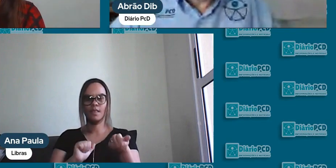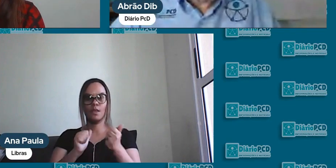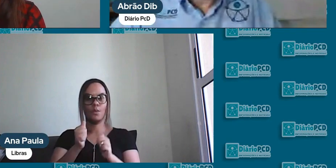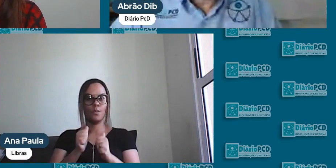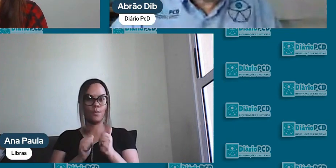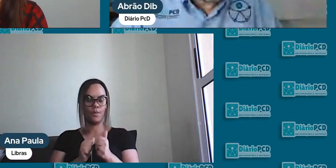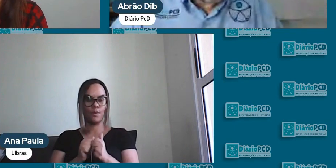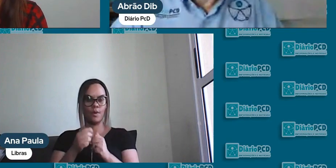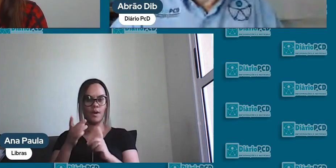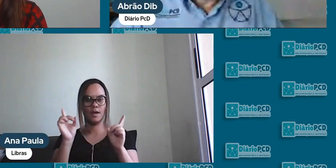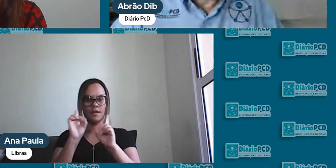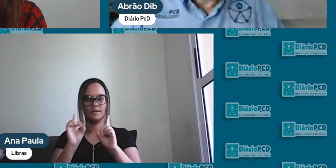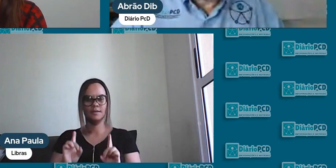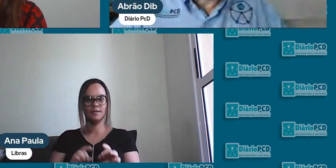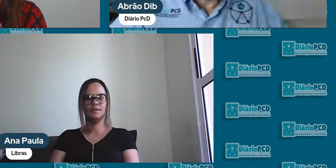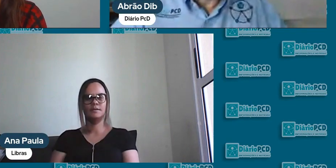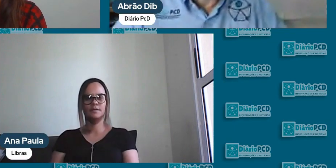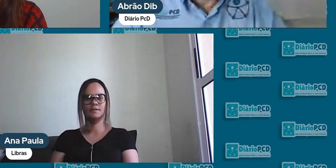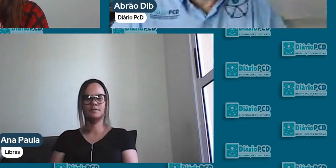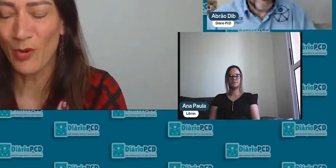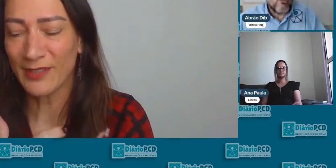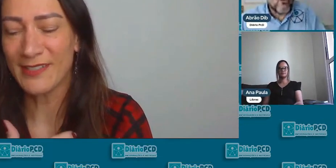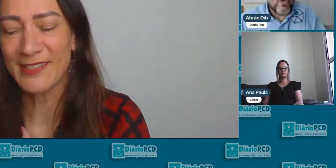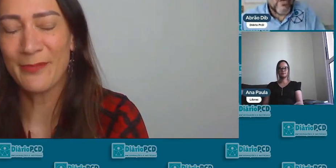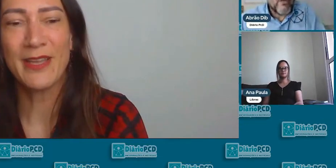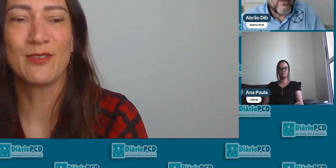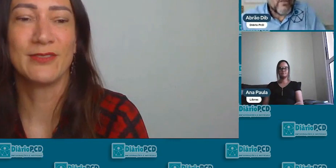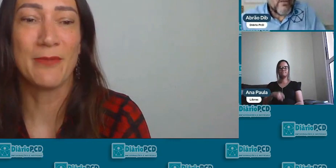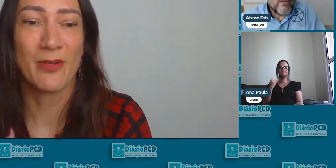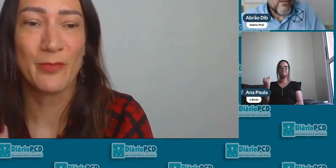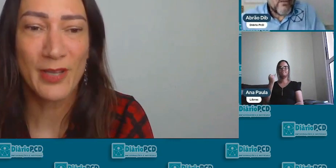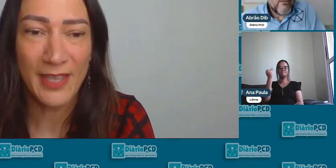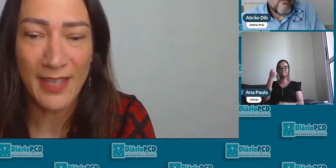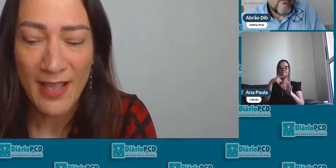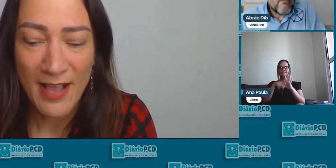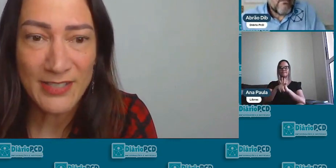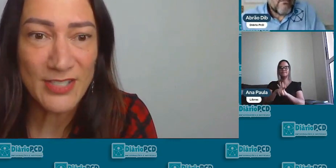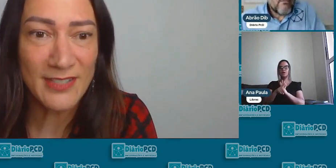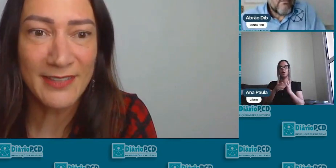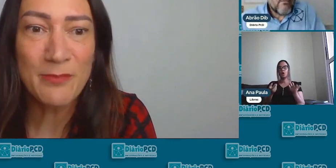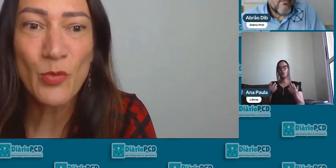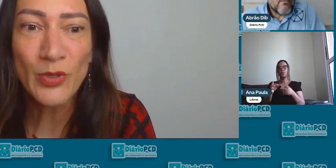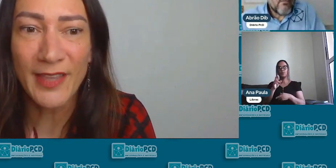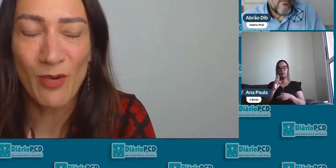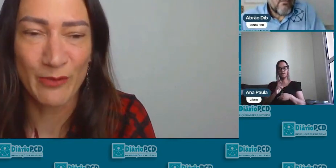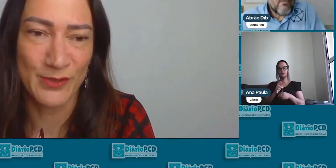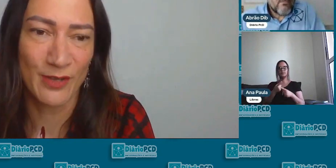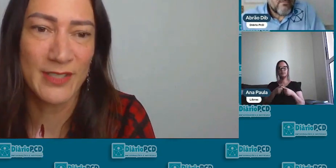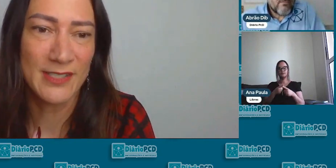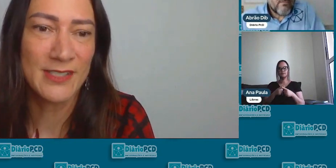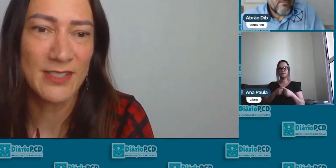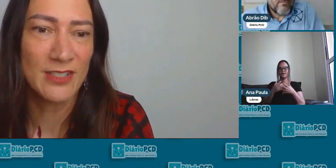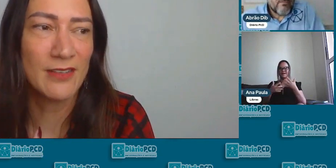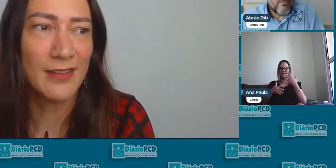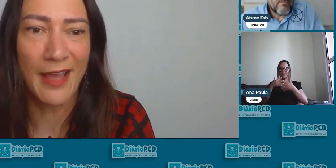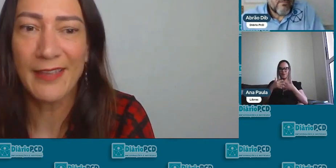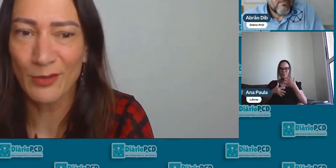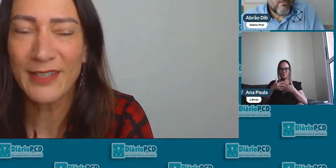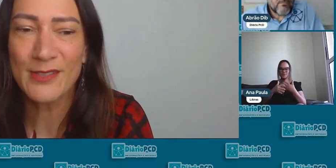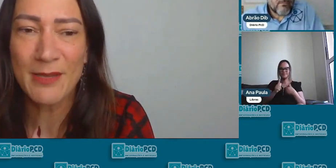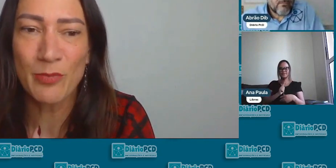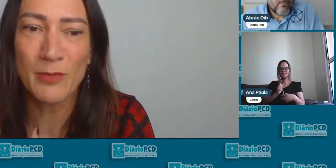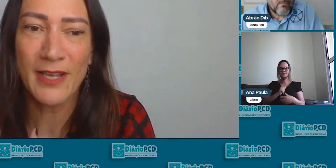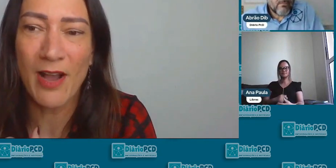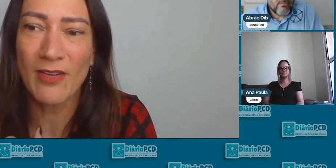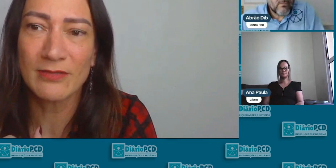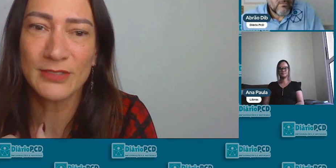essa deficiência psicossocial, doutora? Bem importante essa pergunta, Abraão, porque a gente ainda tem muita confusão nesse sentido, e daí que eu